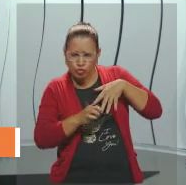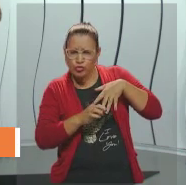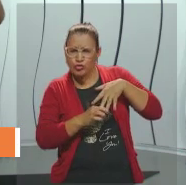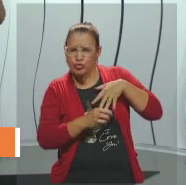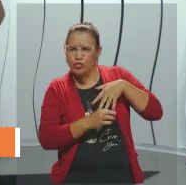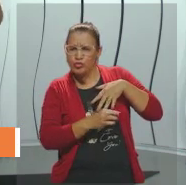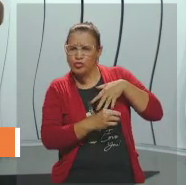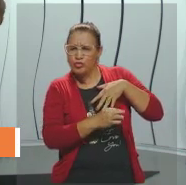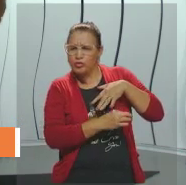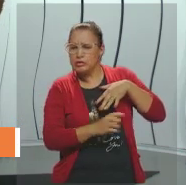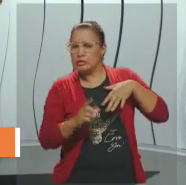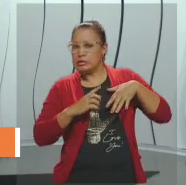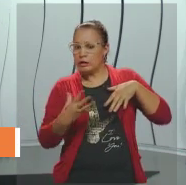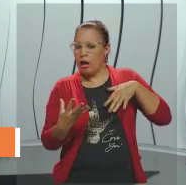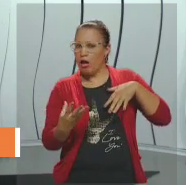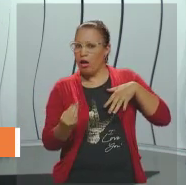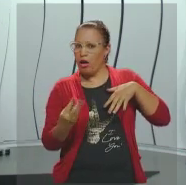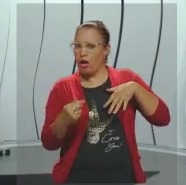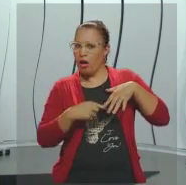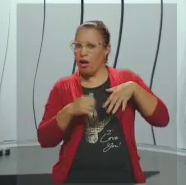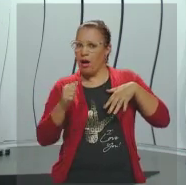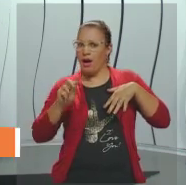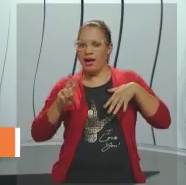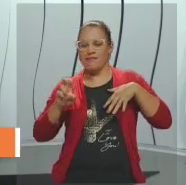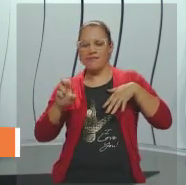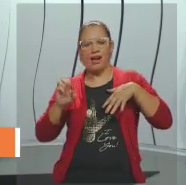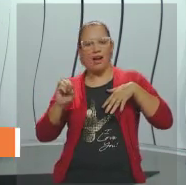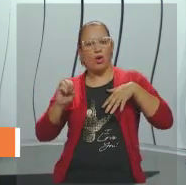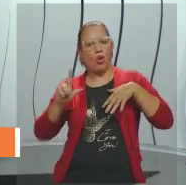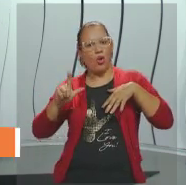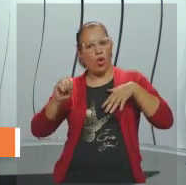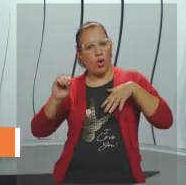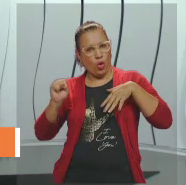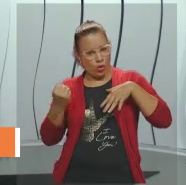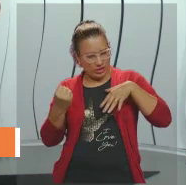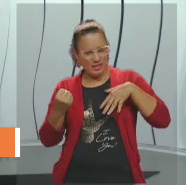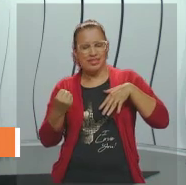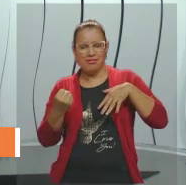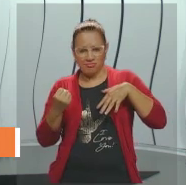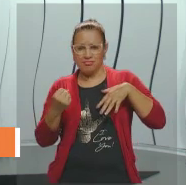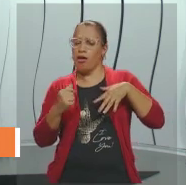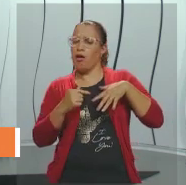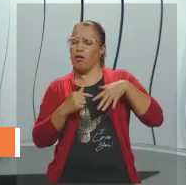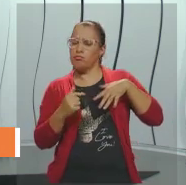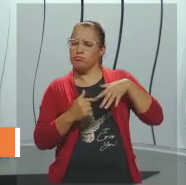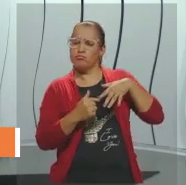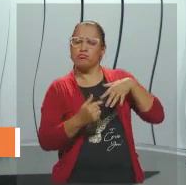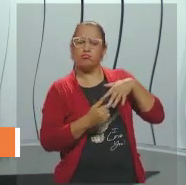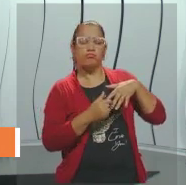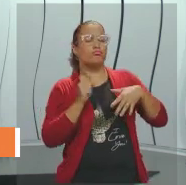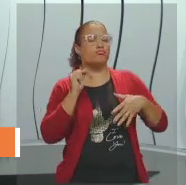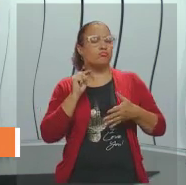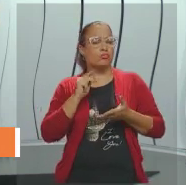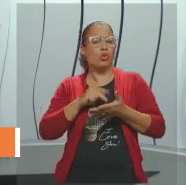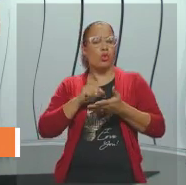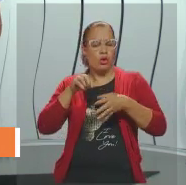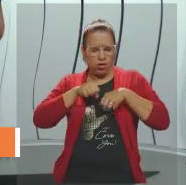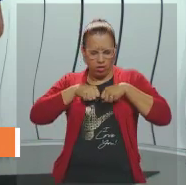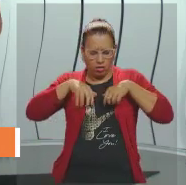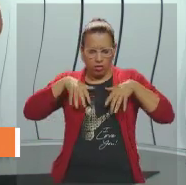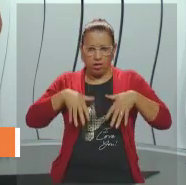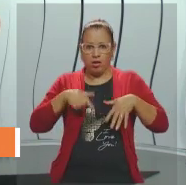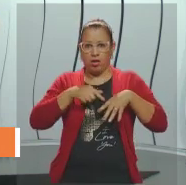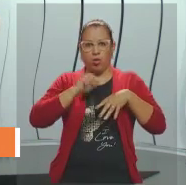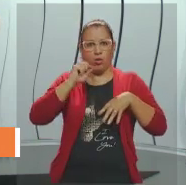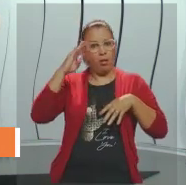tem uma quantidade enorme de alvéolos, e esses alvéolos é que realmente são a maior parte da constituição